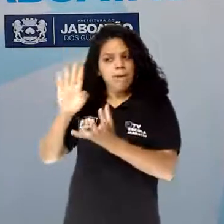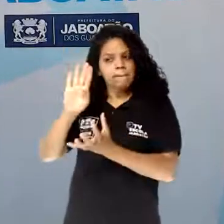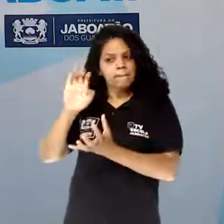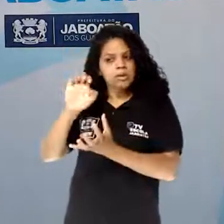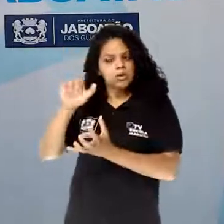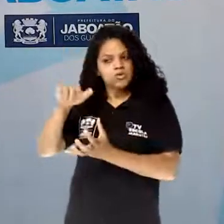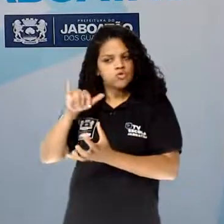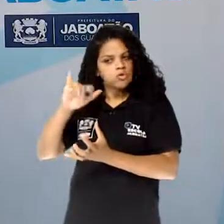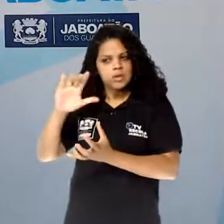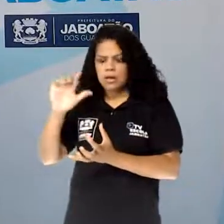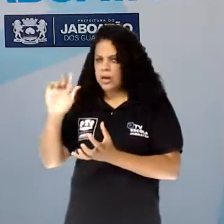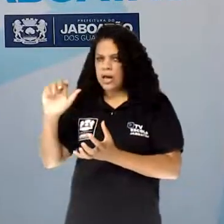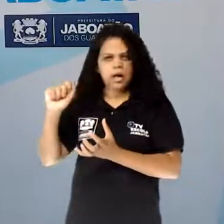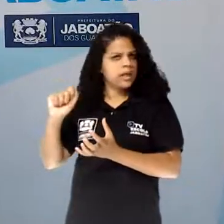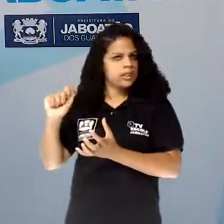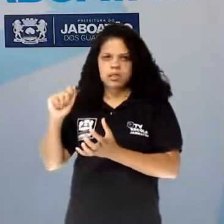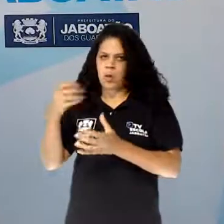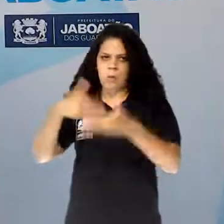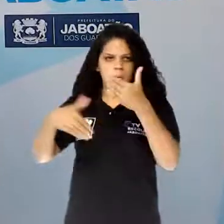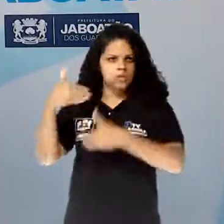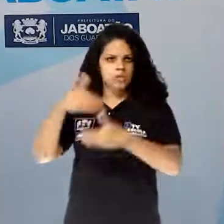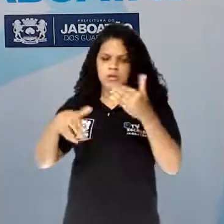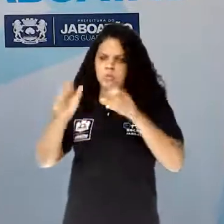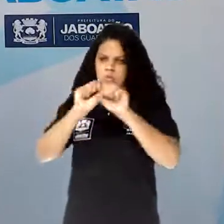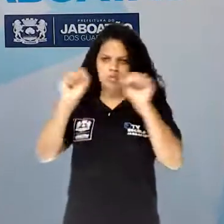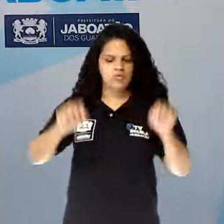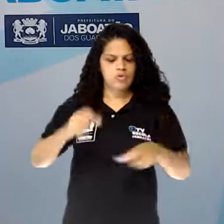parte do sistema reprodutor, certo?